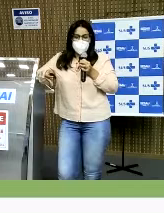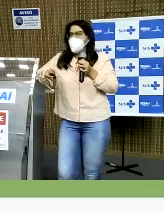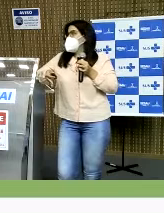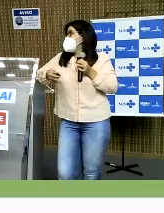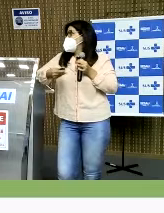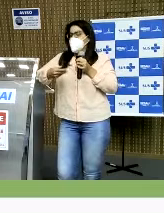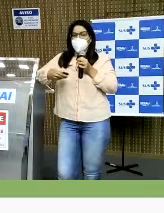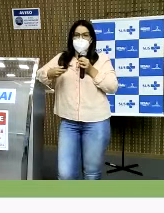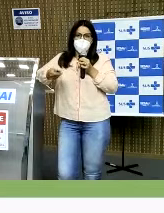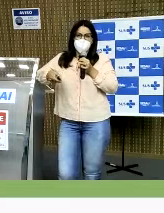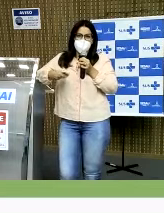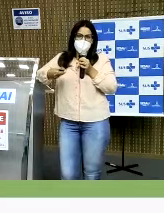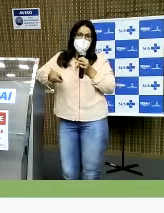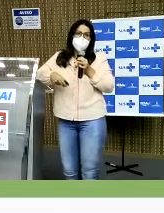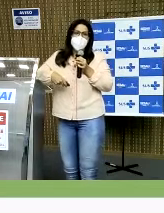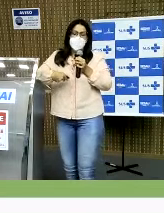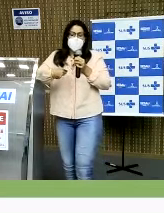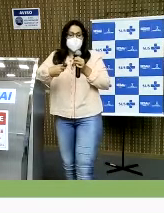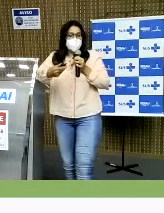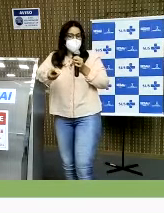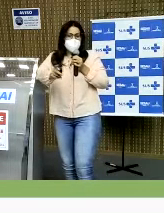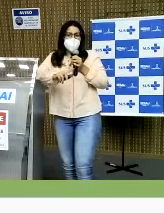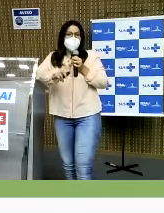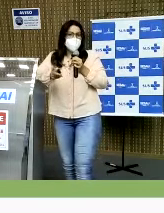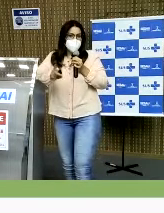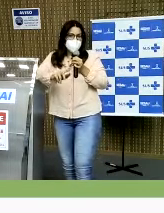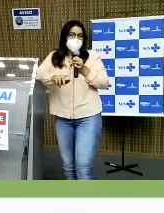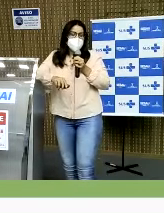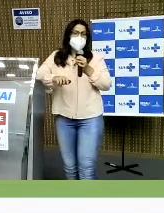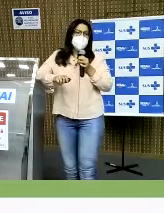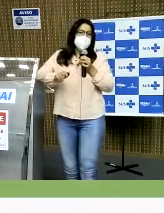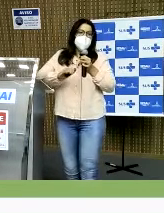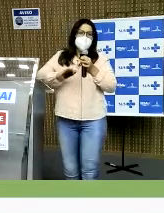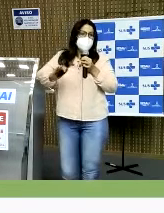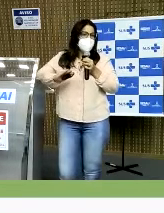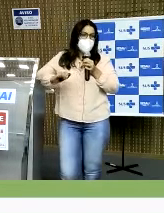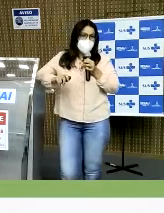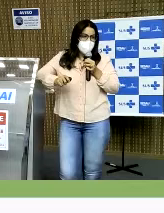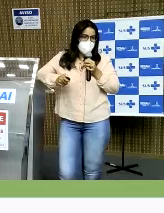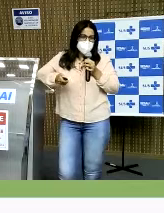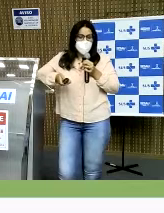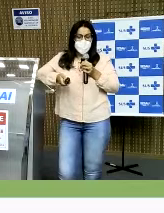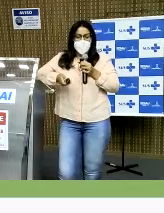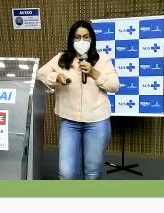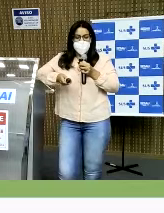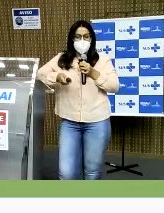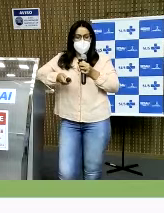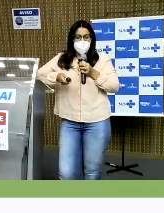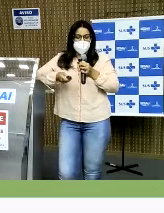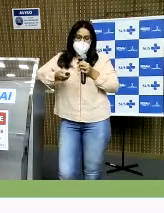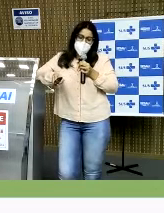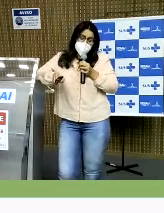esse programa, né? Que era a doutora Ana Maria, os profissionais do NASF que também mudaram. Então, a gente não conseguiu colocar em prática